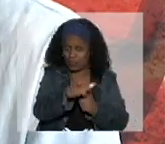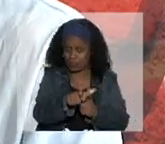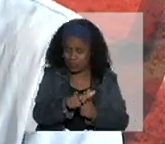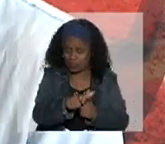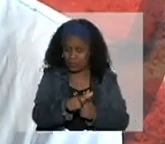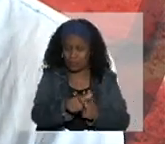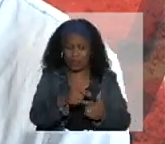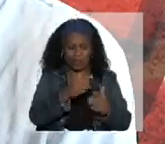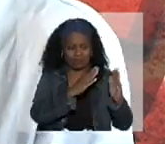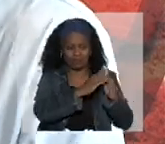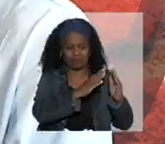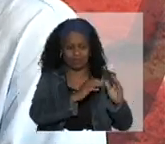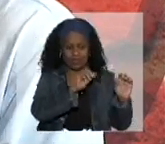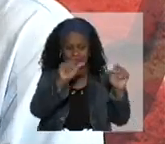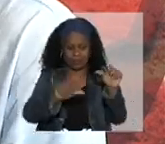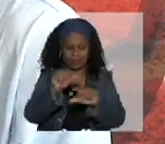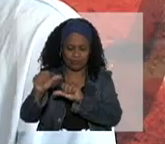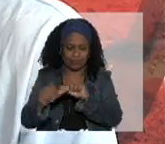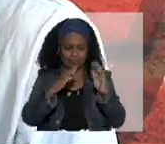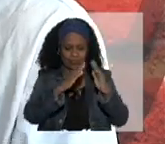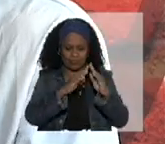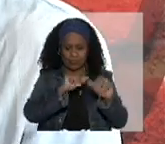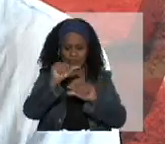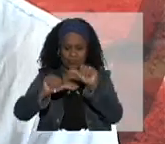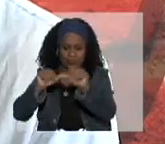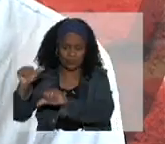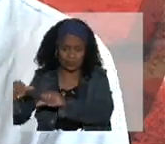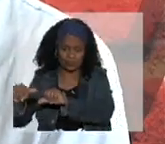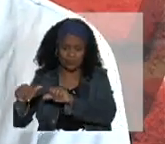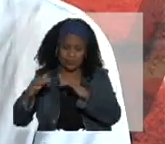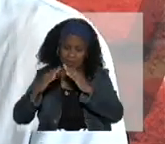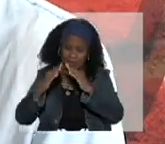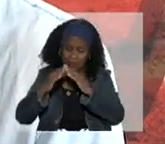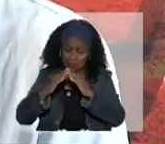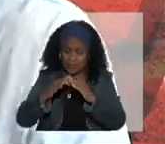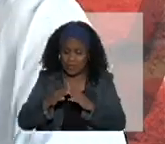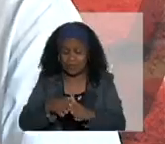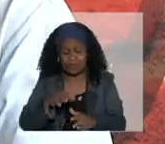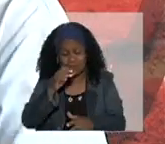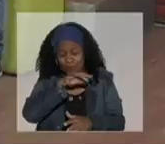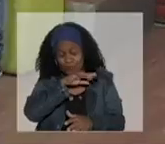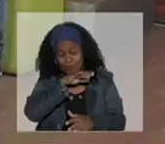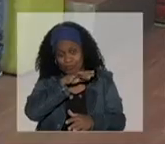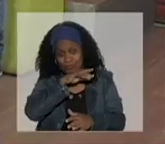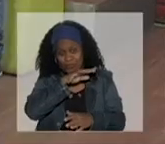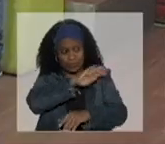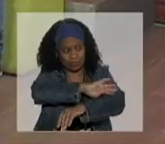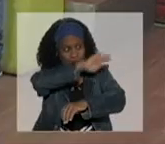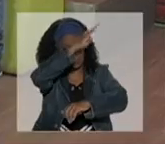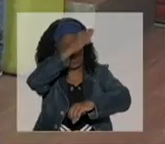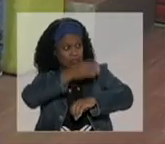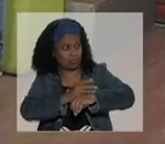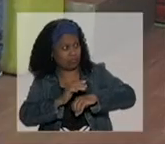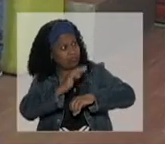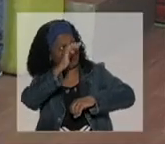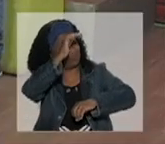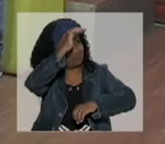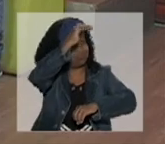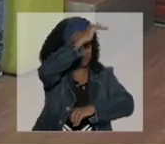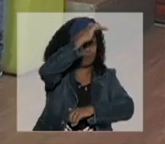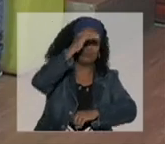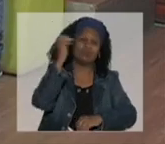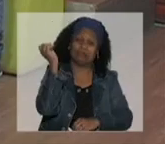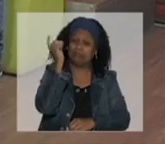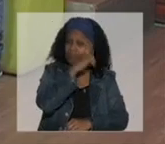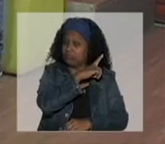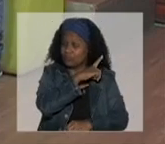que ir se mudando e nem sempre você tem, e às vezes você vai morar em lugares mais precários, nos altos dos morros, e é isso que acontece